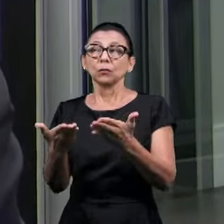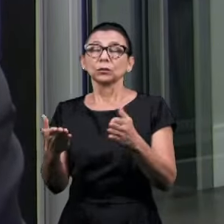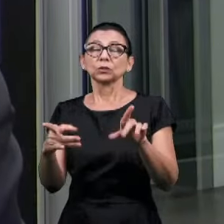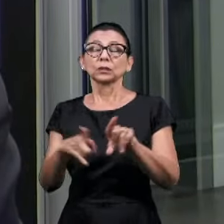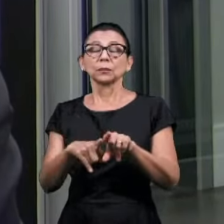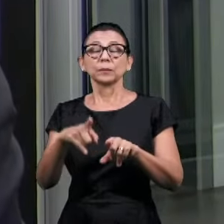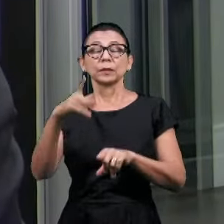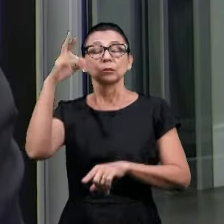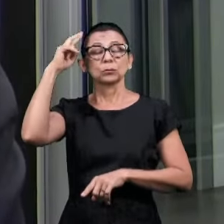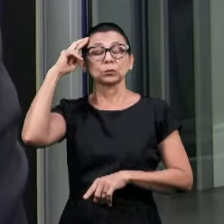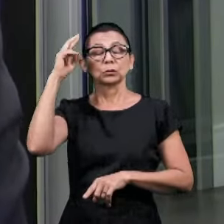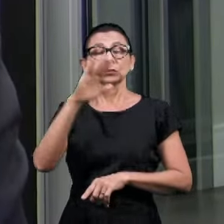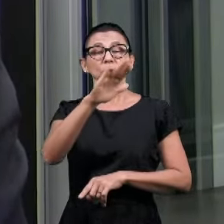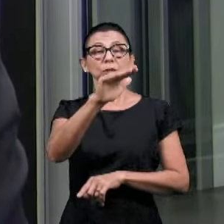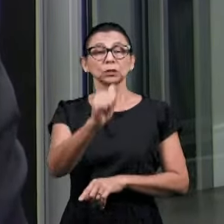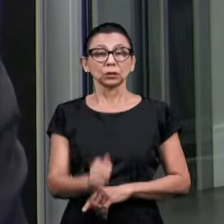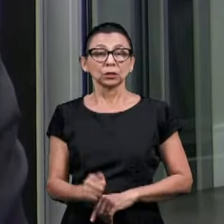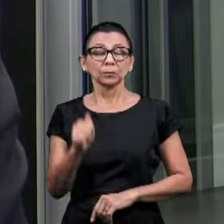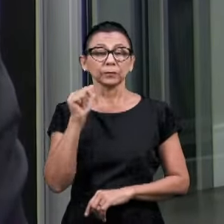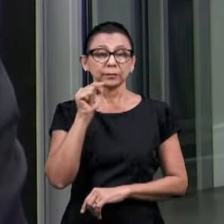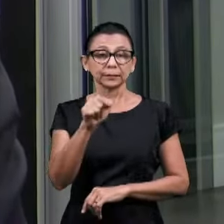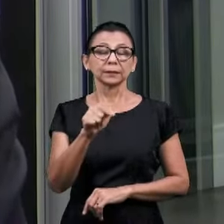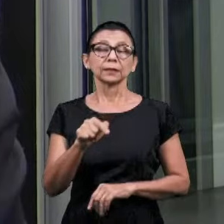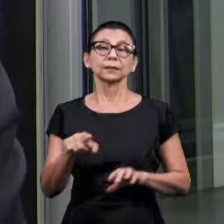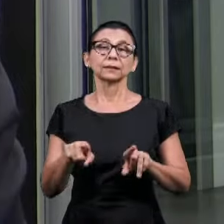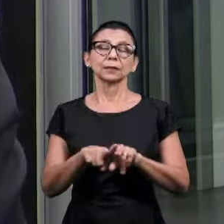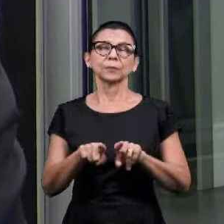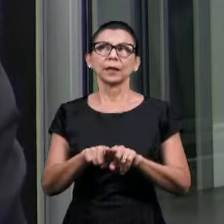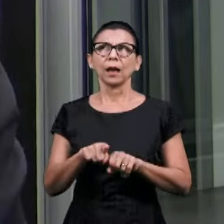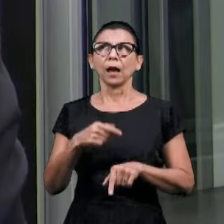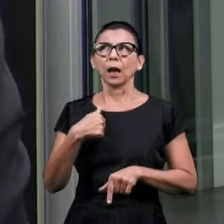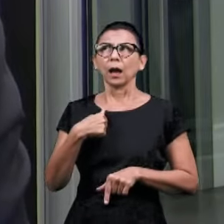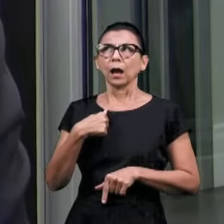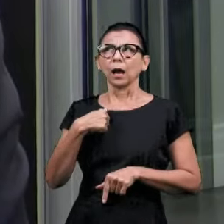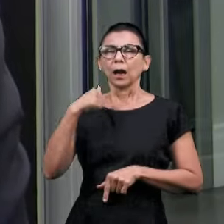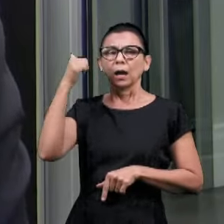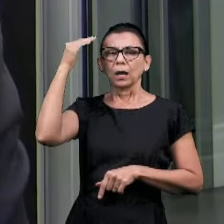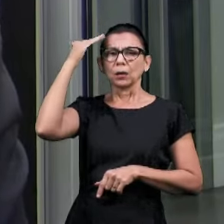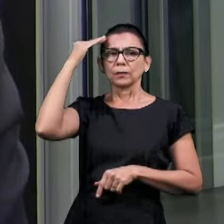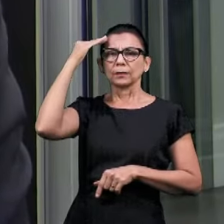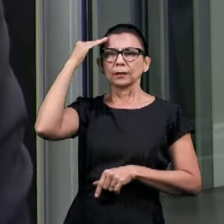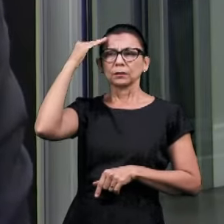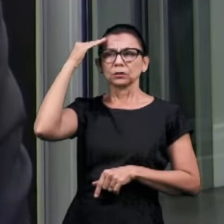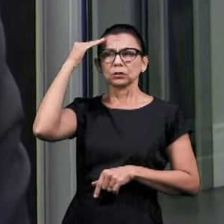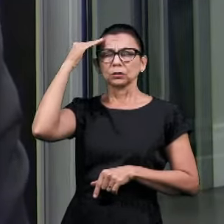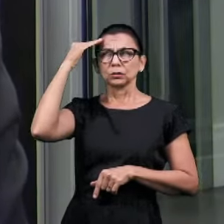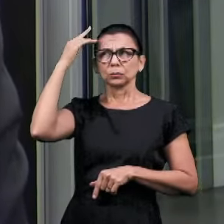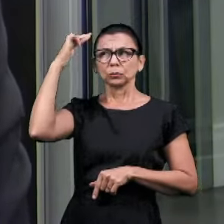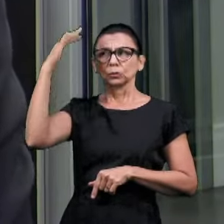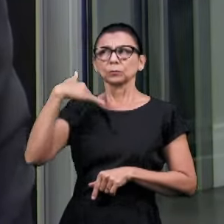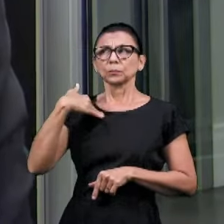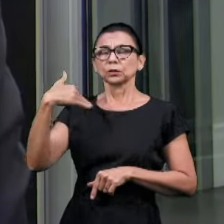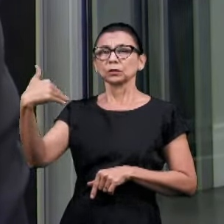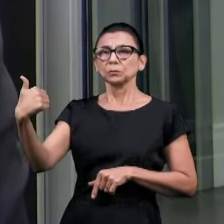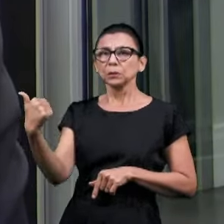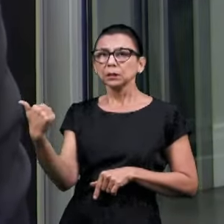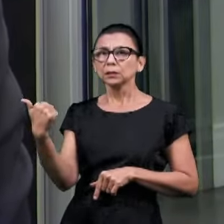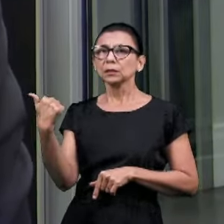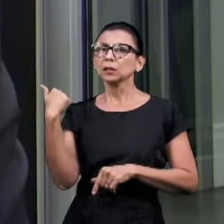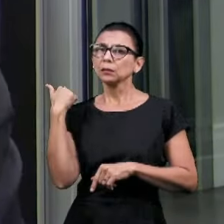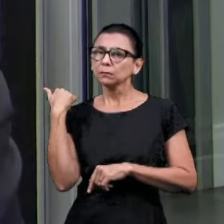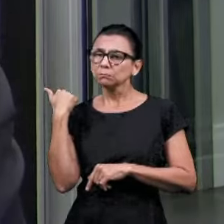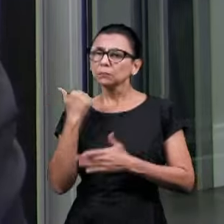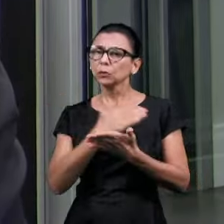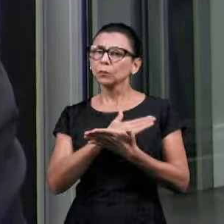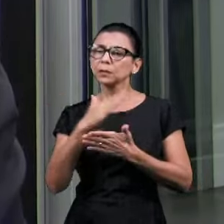que foi o chamado do Senhor, né, para minha vida, e ali eu comecei a ir. Fui indo,